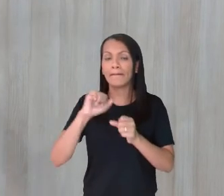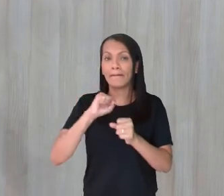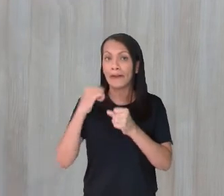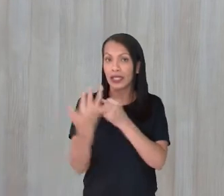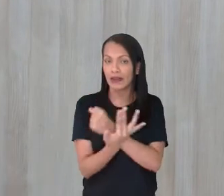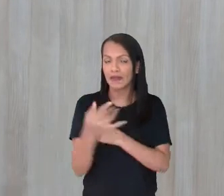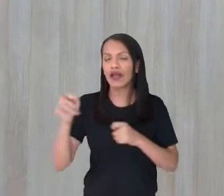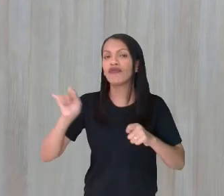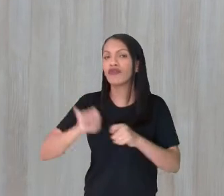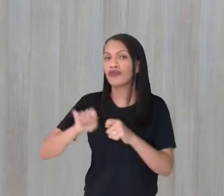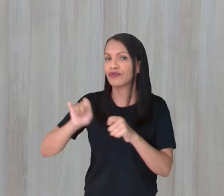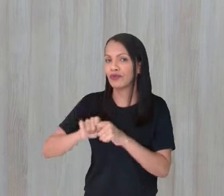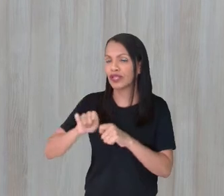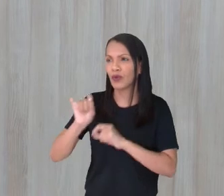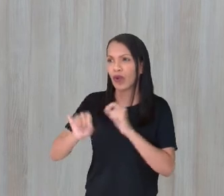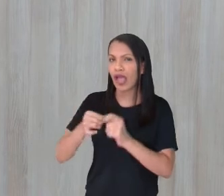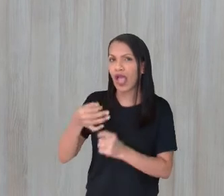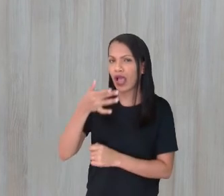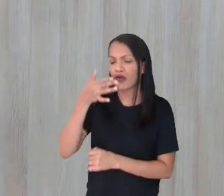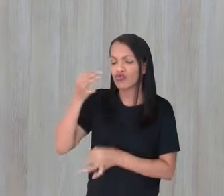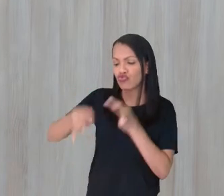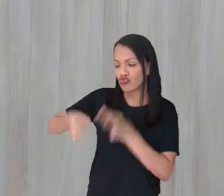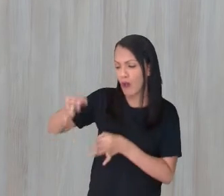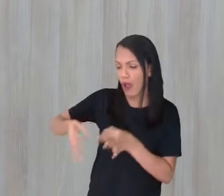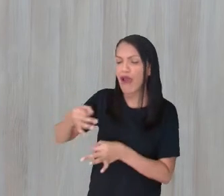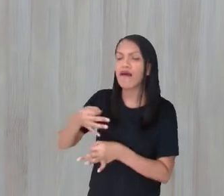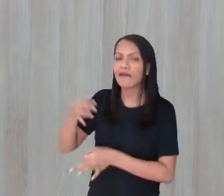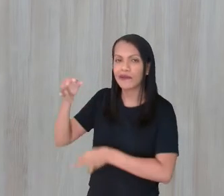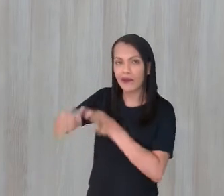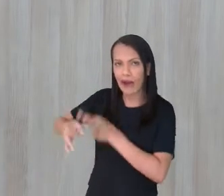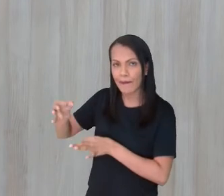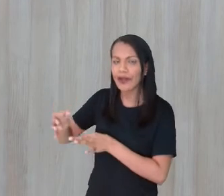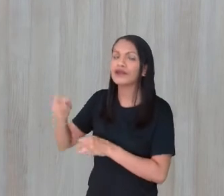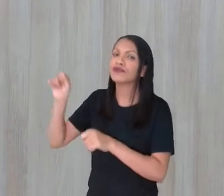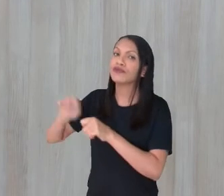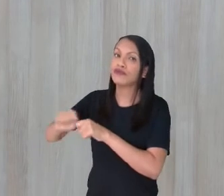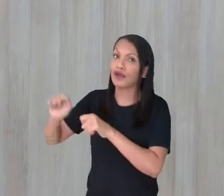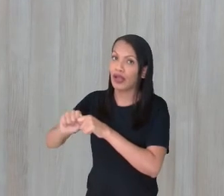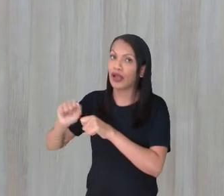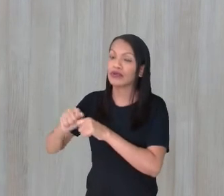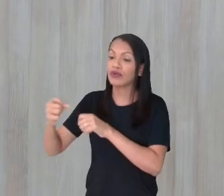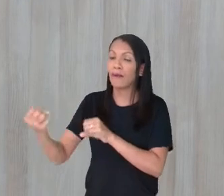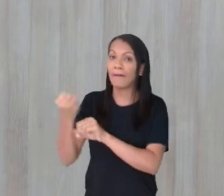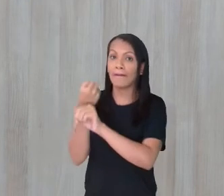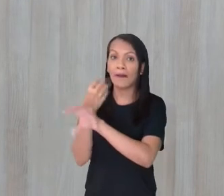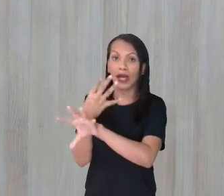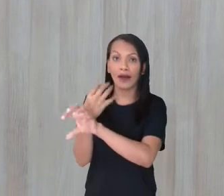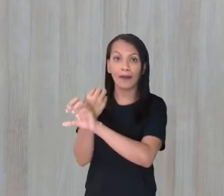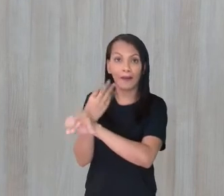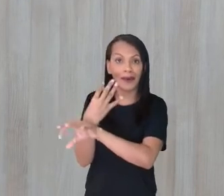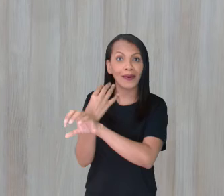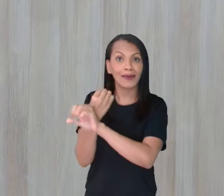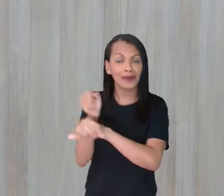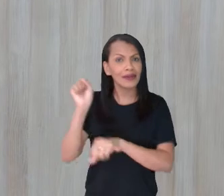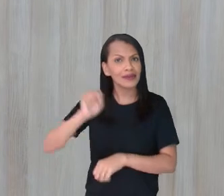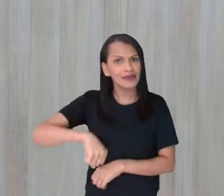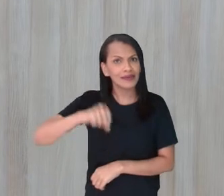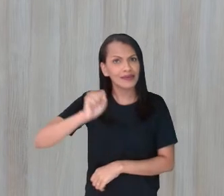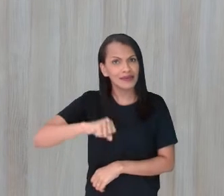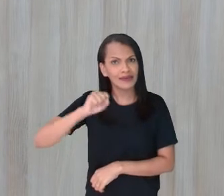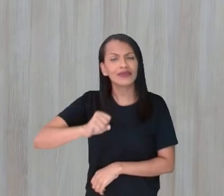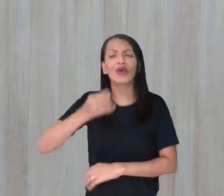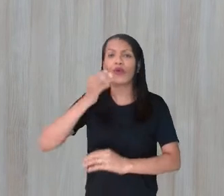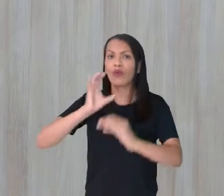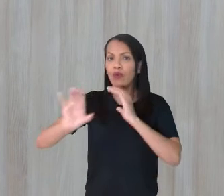pelo WhatsApp. Então, o WhatsApp está crescendo cada vez mais e daqui a pouco vai se tornar, sim, um canal